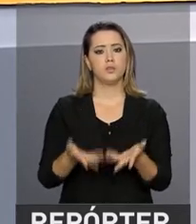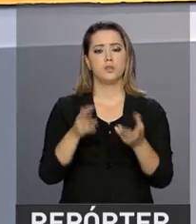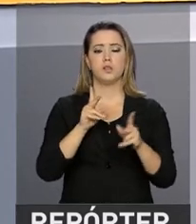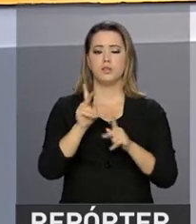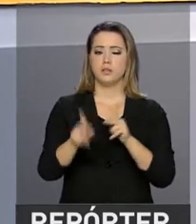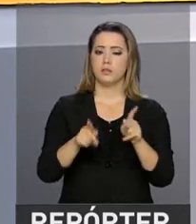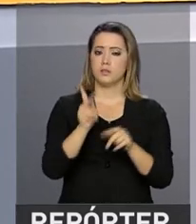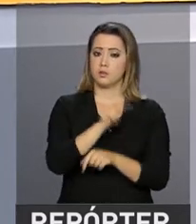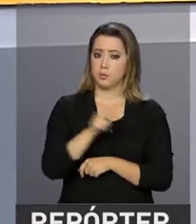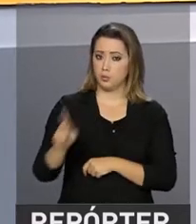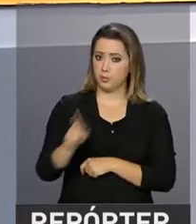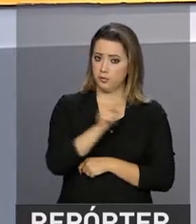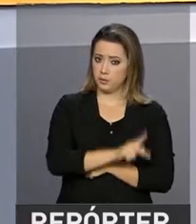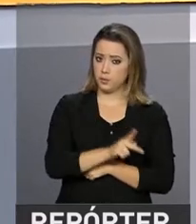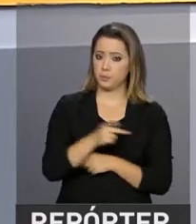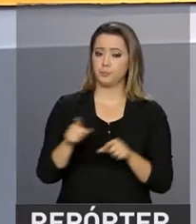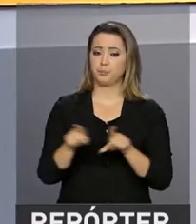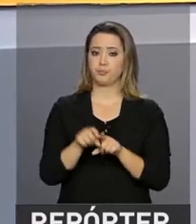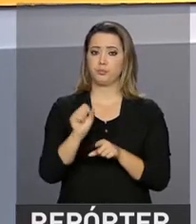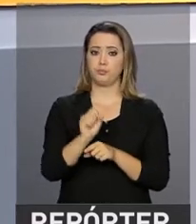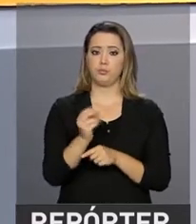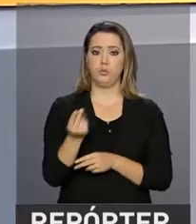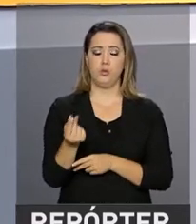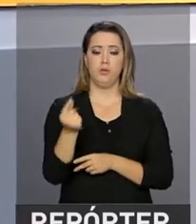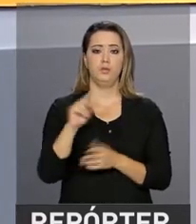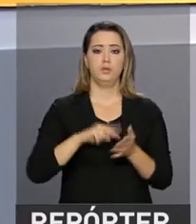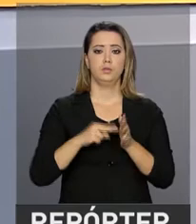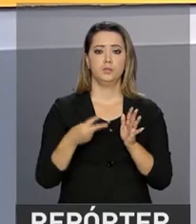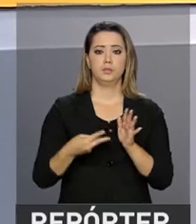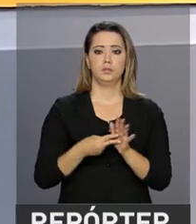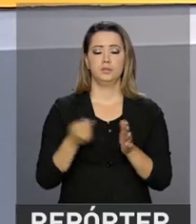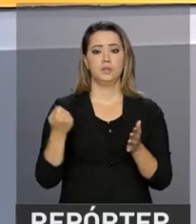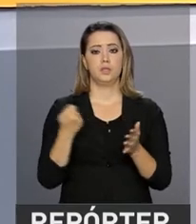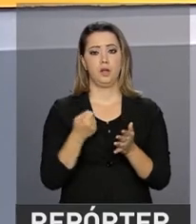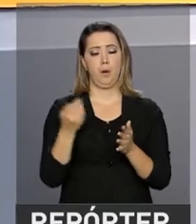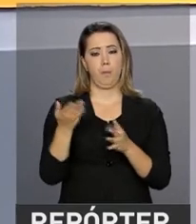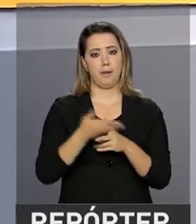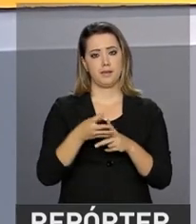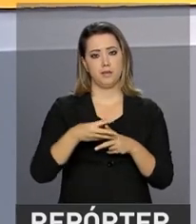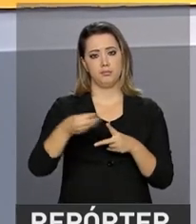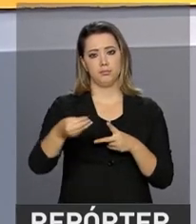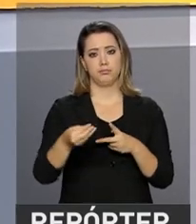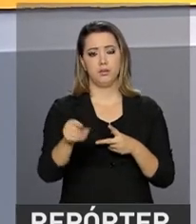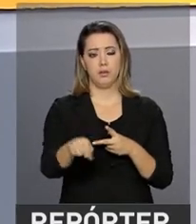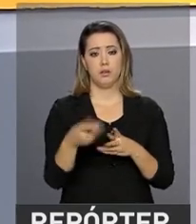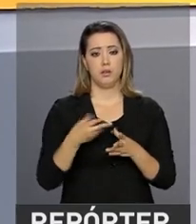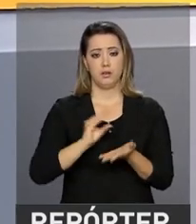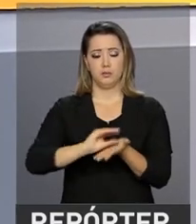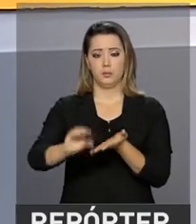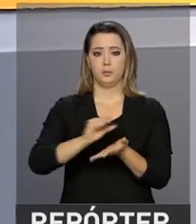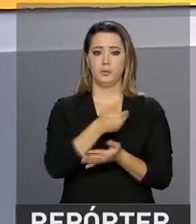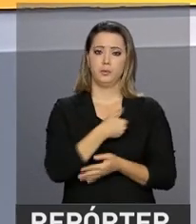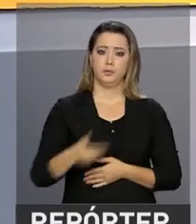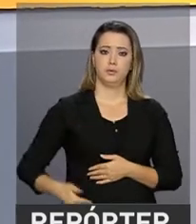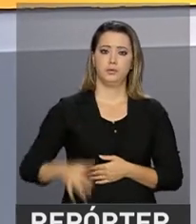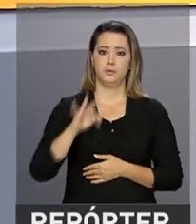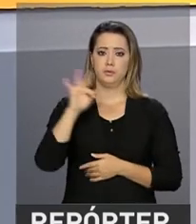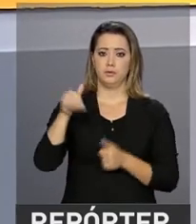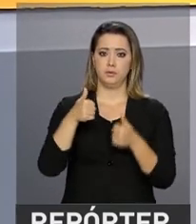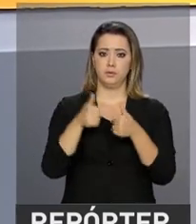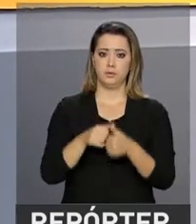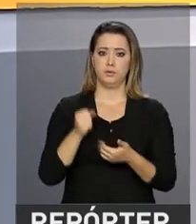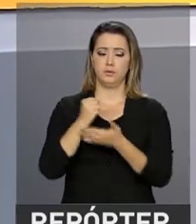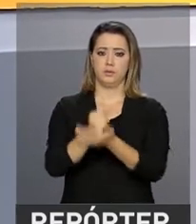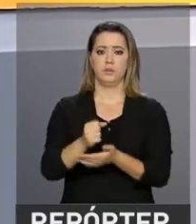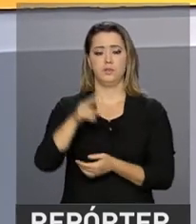profissionais da educação o valor corresponde à parcela de complementação que a união passa para o fundo e vai estar disponível